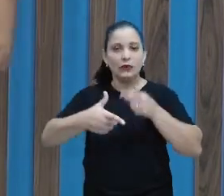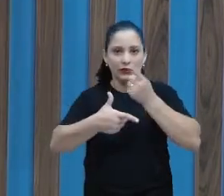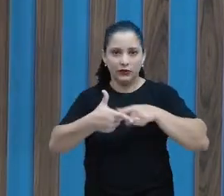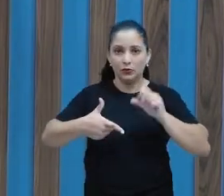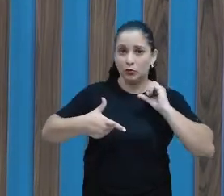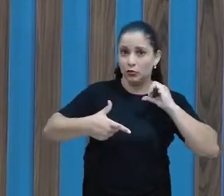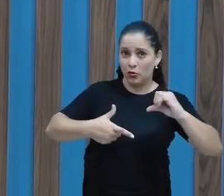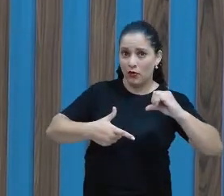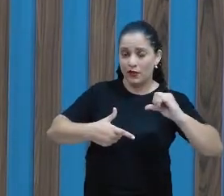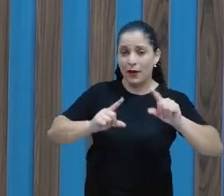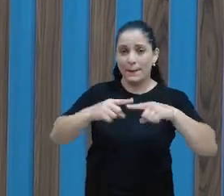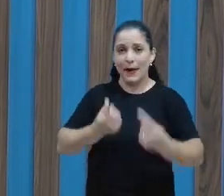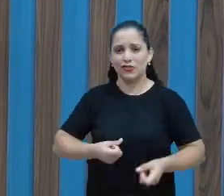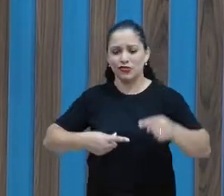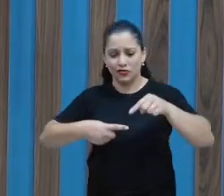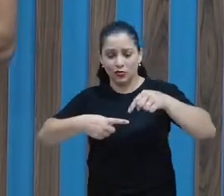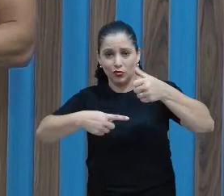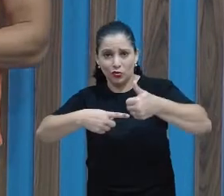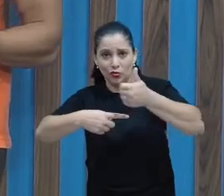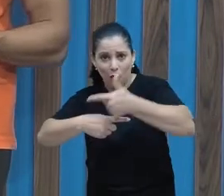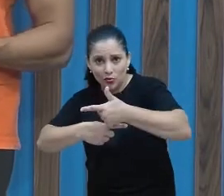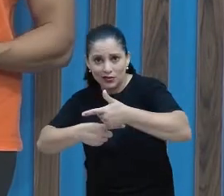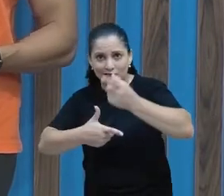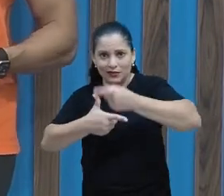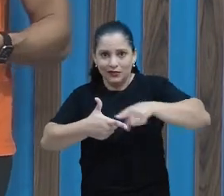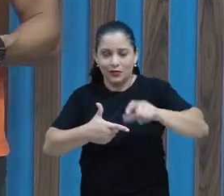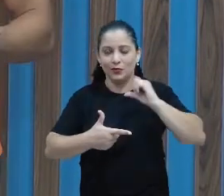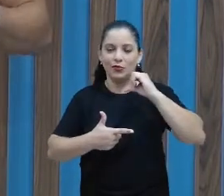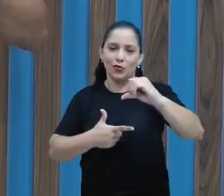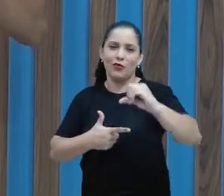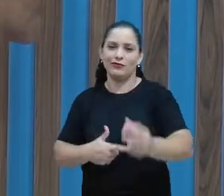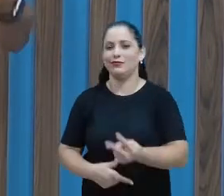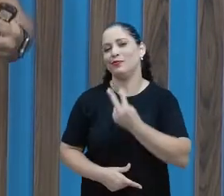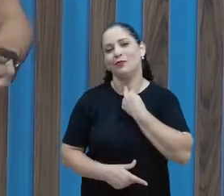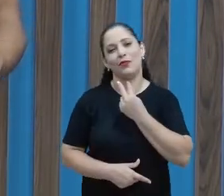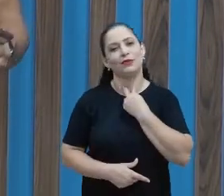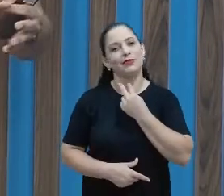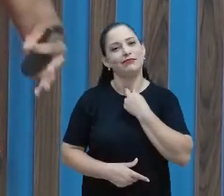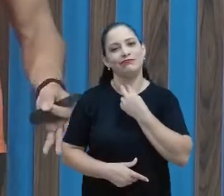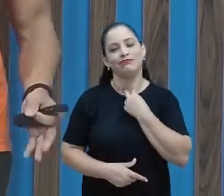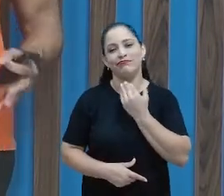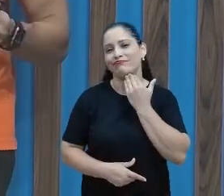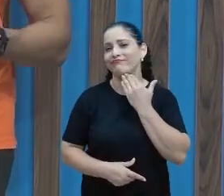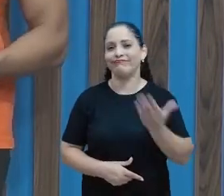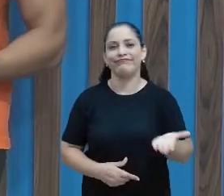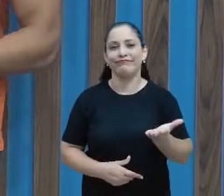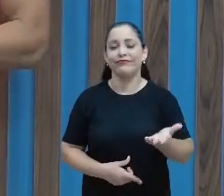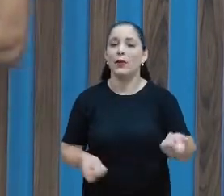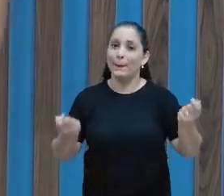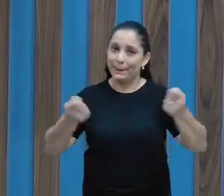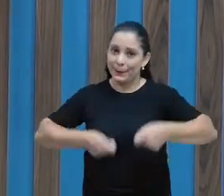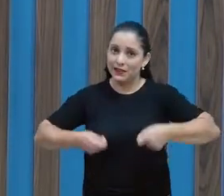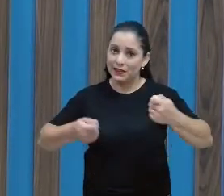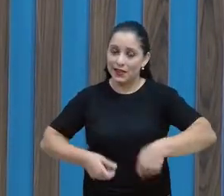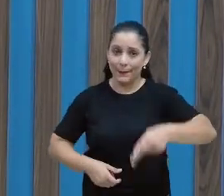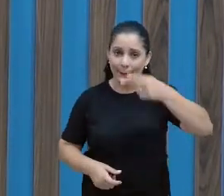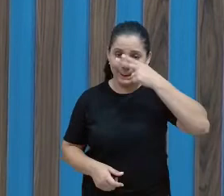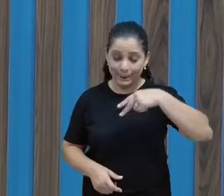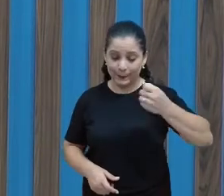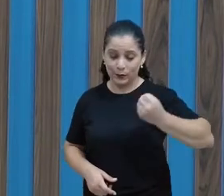bola. Mas o 12 por 9 não dá para dividir. Então, não dá para a gente encontrar uma fração equivalente à